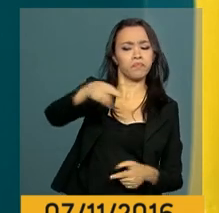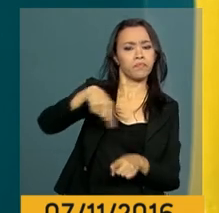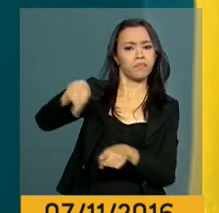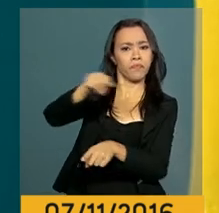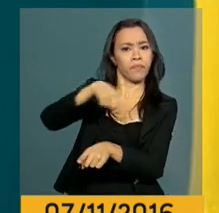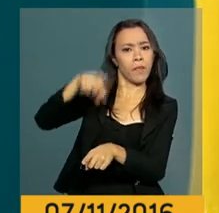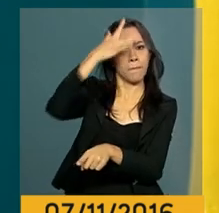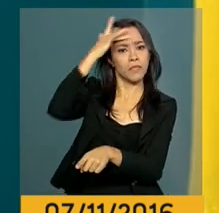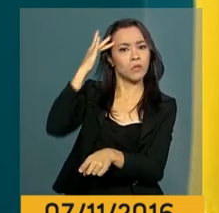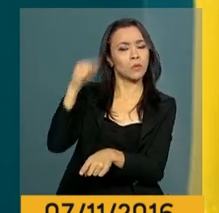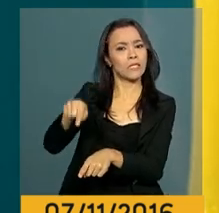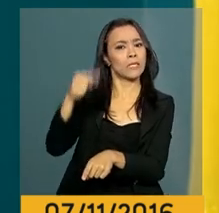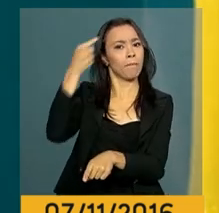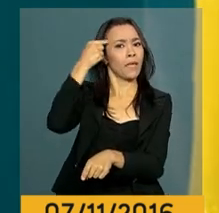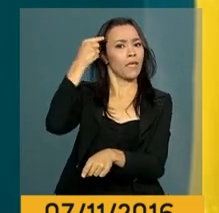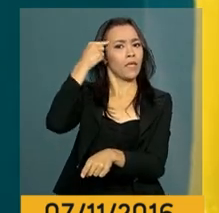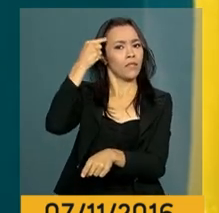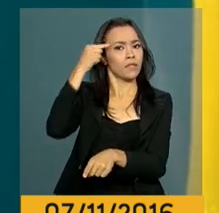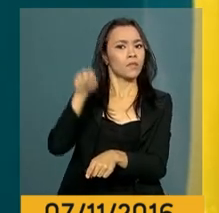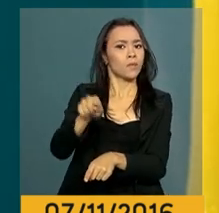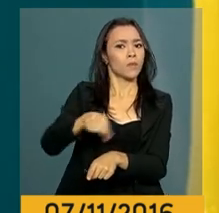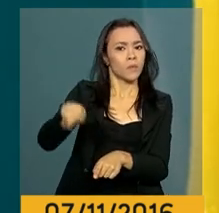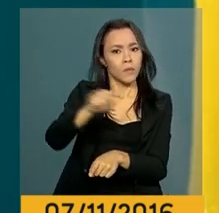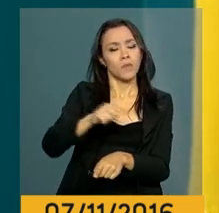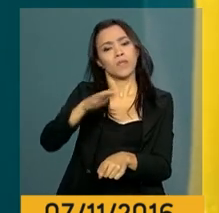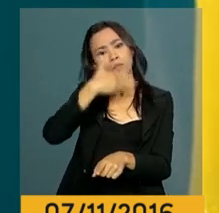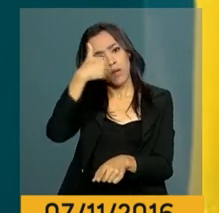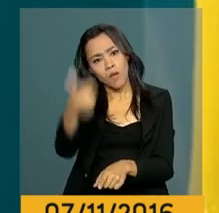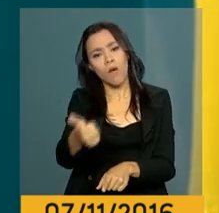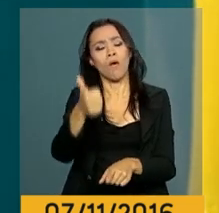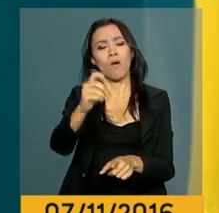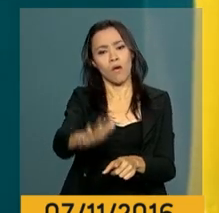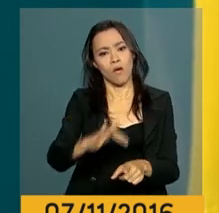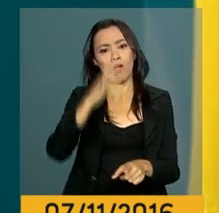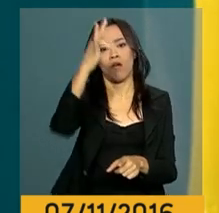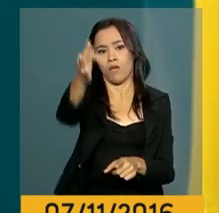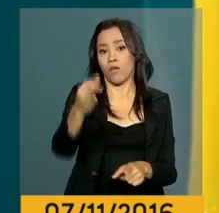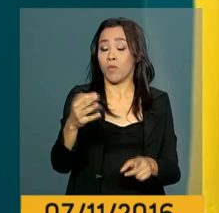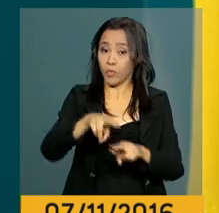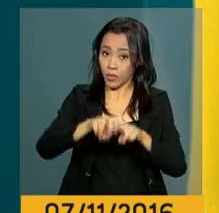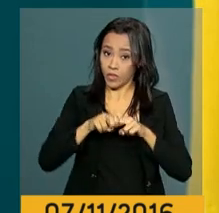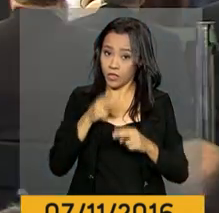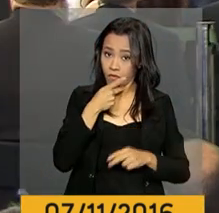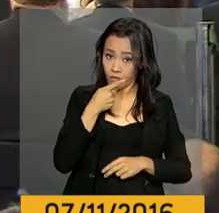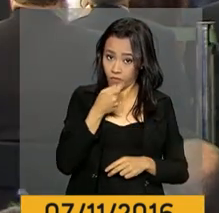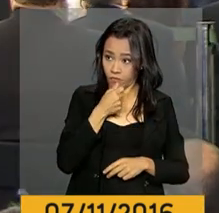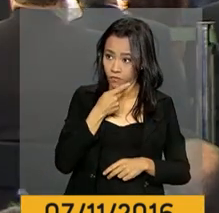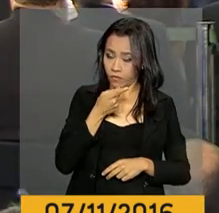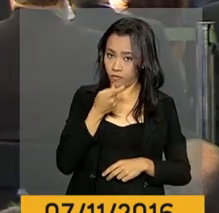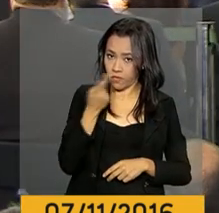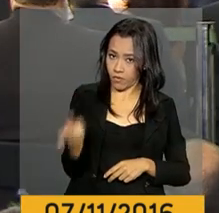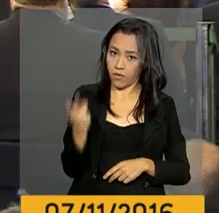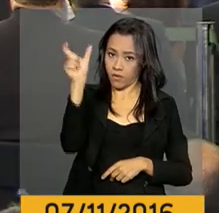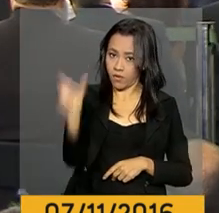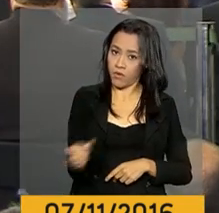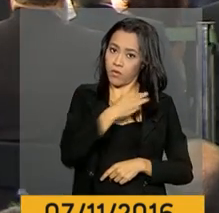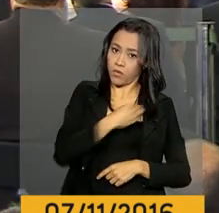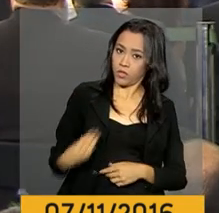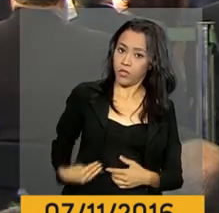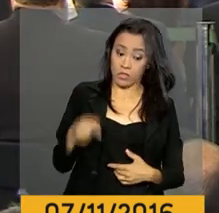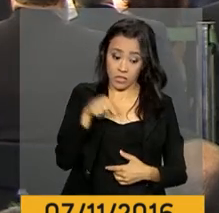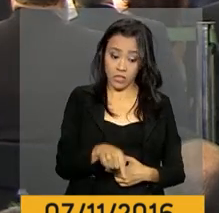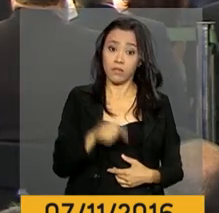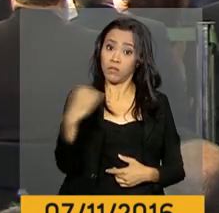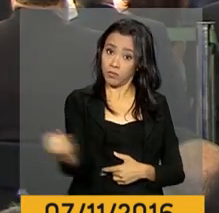realmente pensam nas melhoras do nosso país. Por isso, Kassab, este ato é fundamental, não só